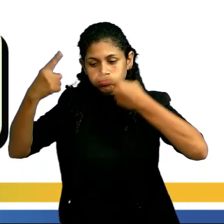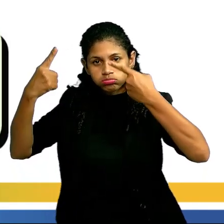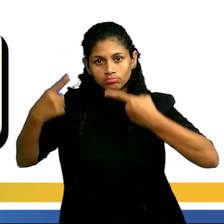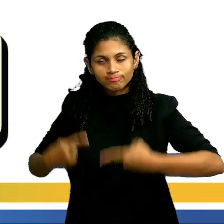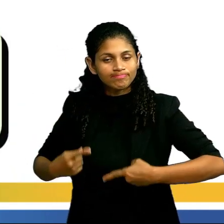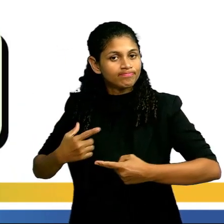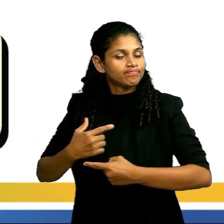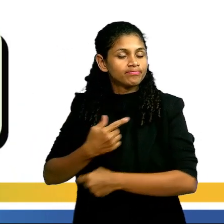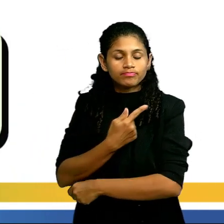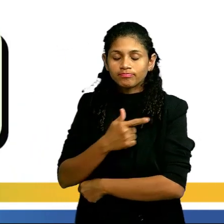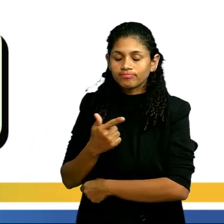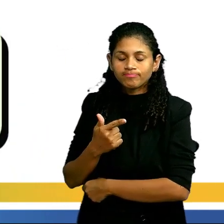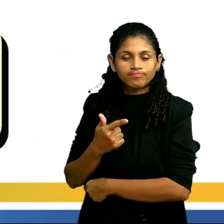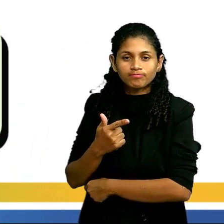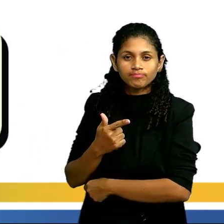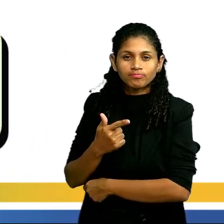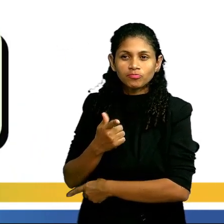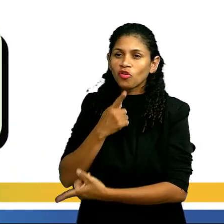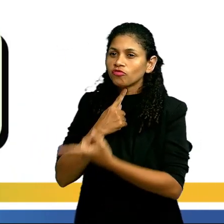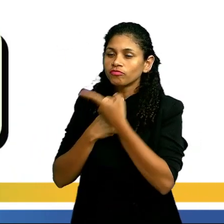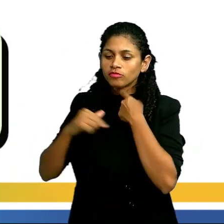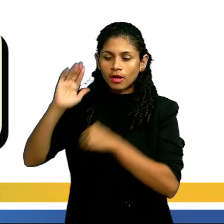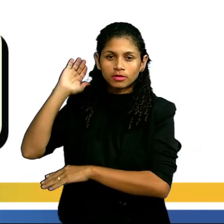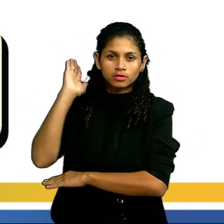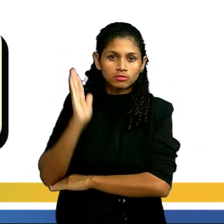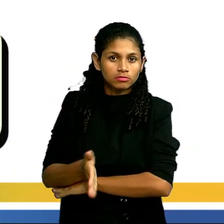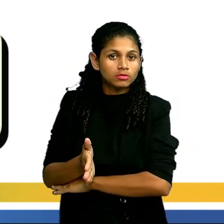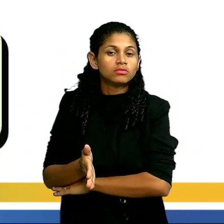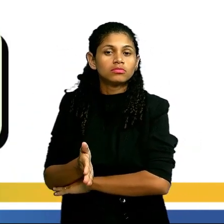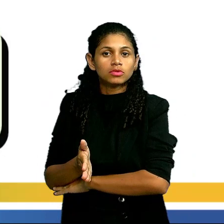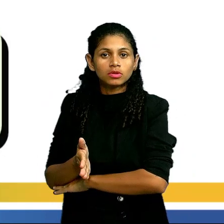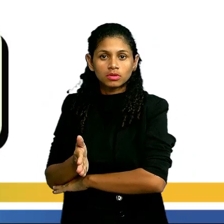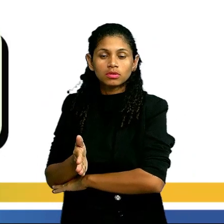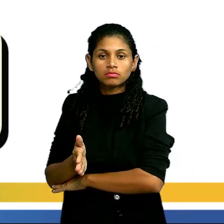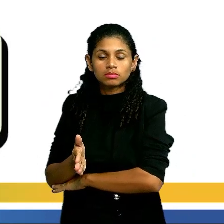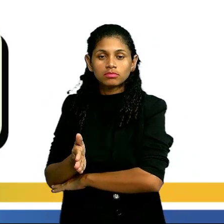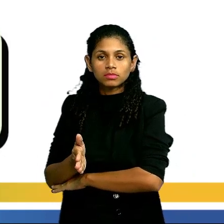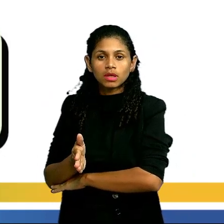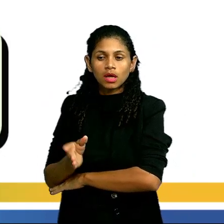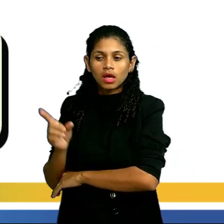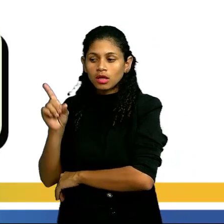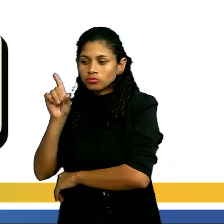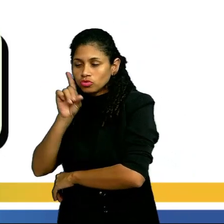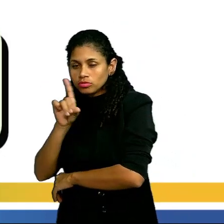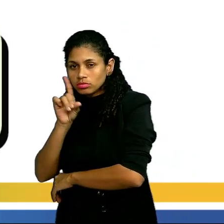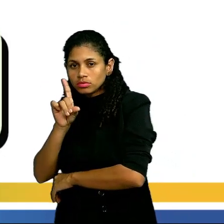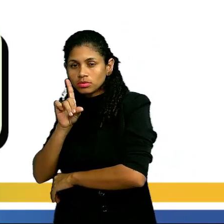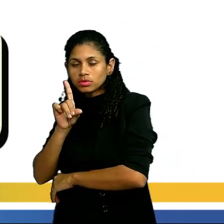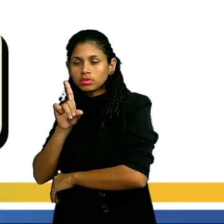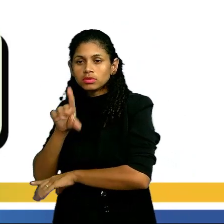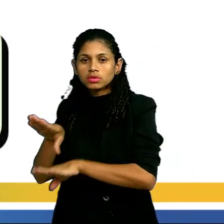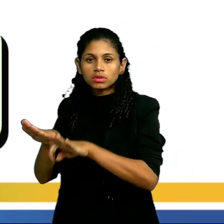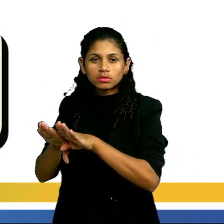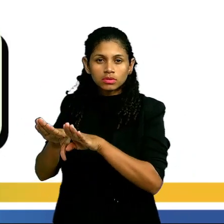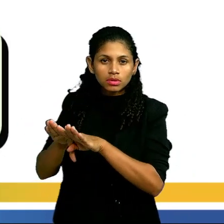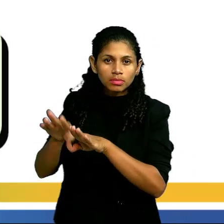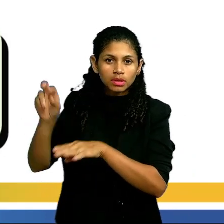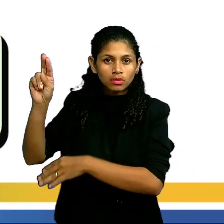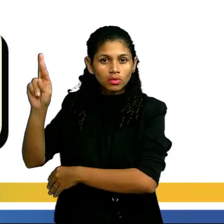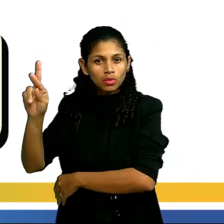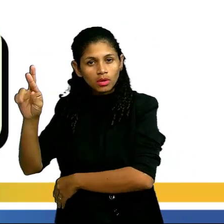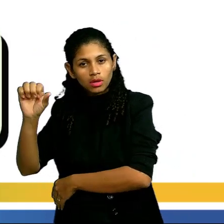de interesse direto da União Soviética e dos Estados Unidos, mas eles vão meio que aproveitar o episódio para poder